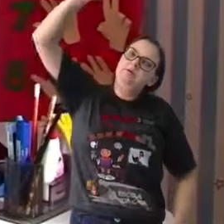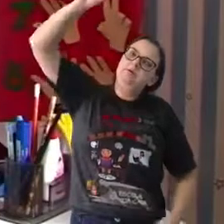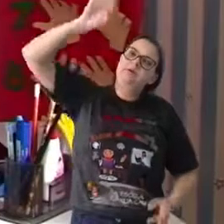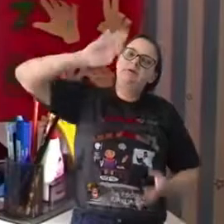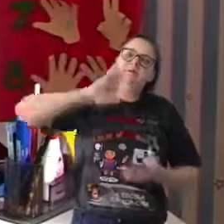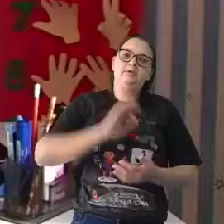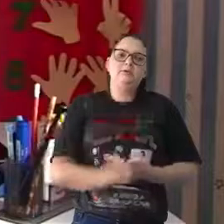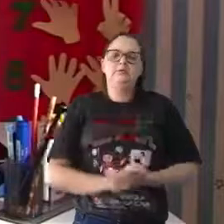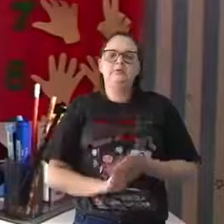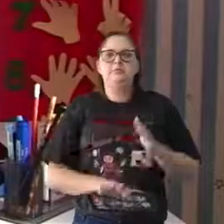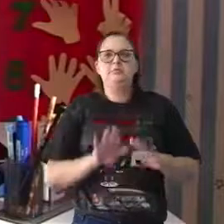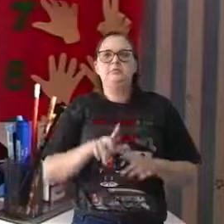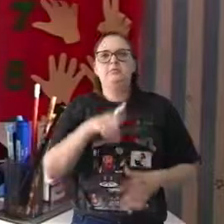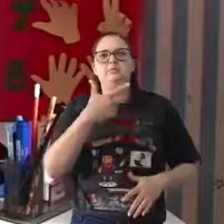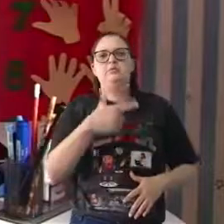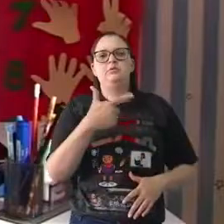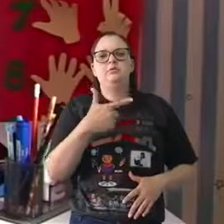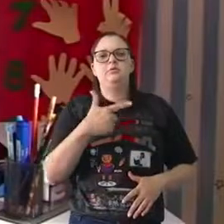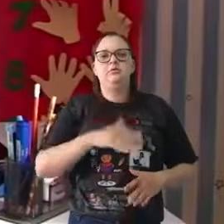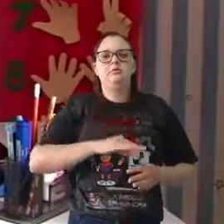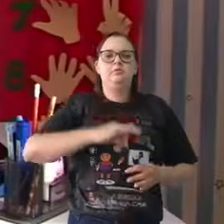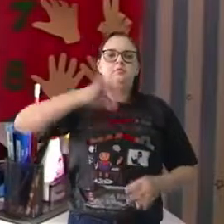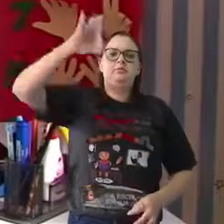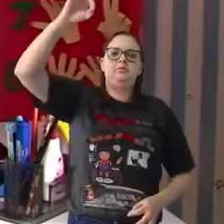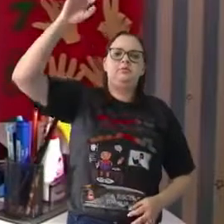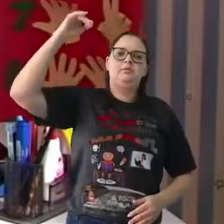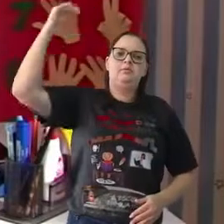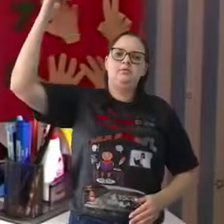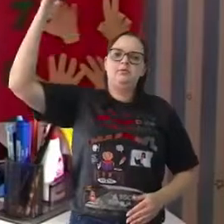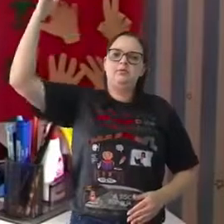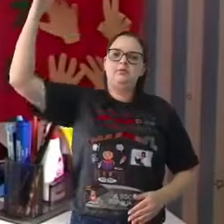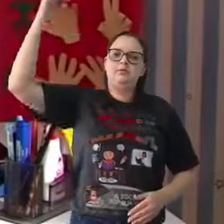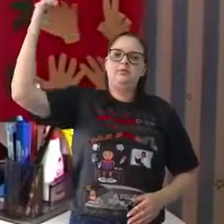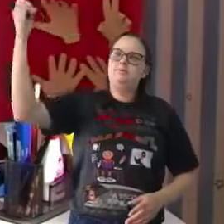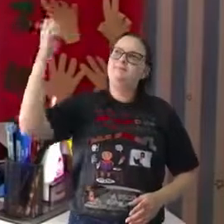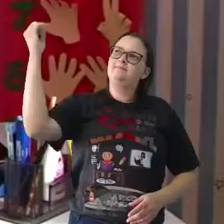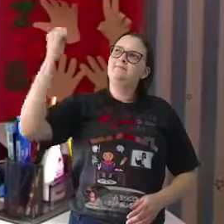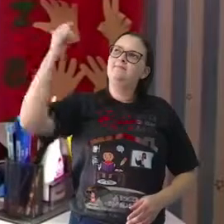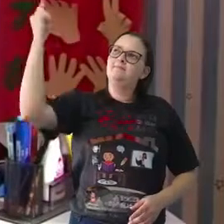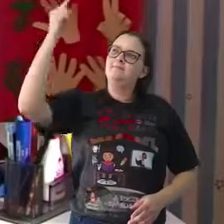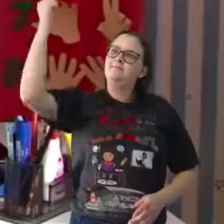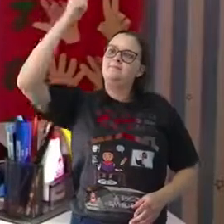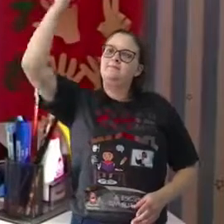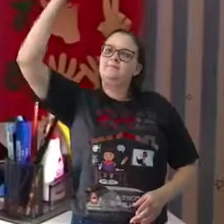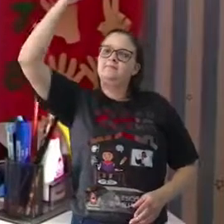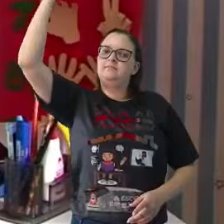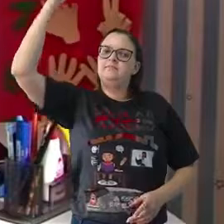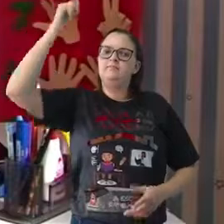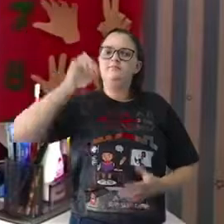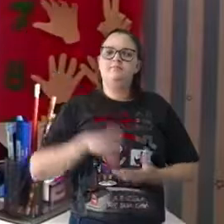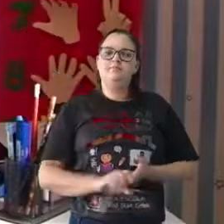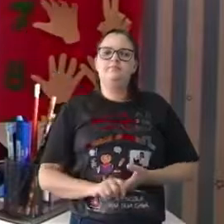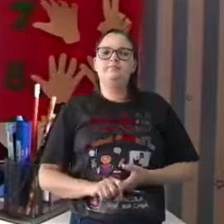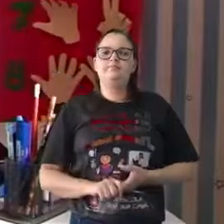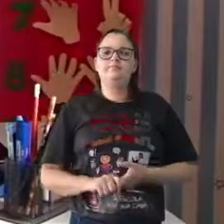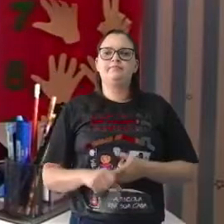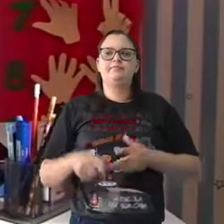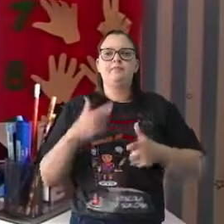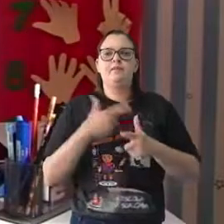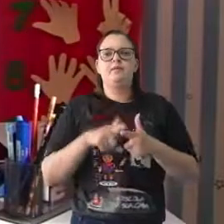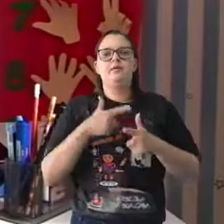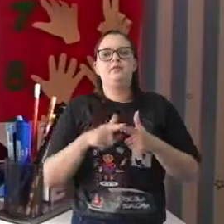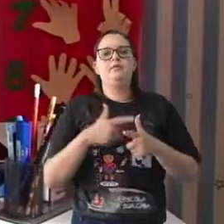chegam a 2 metros, 2,5 metros de altura. Então, esse problema é causado pelo excesso